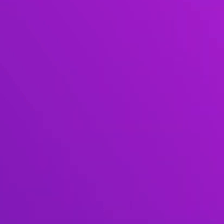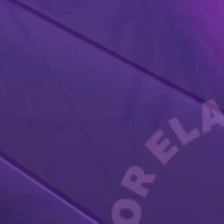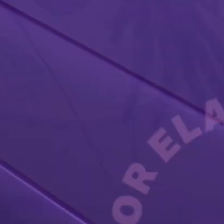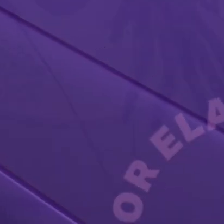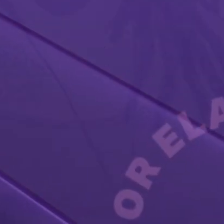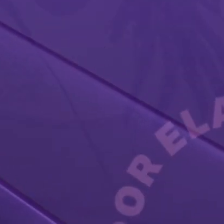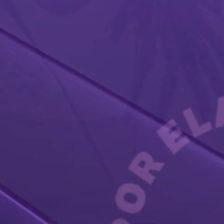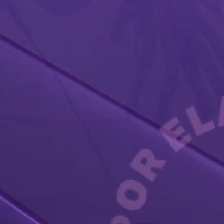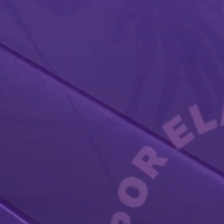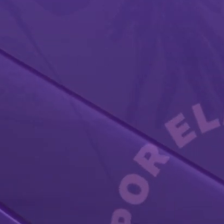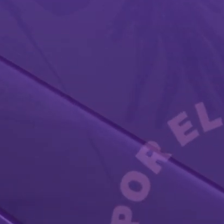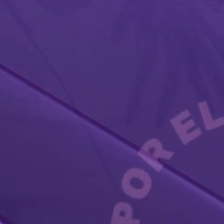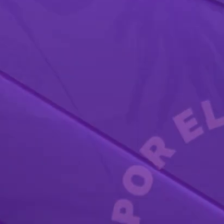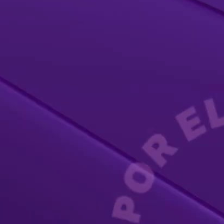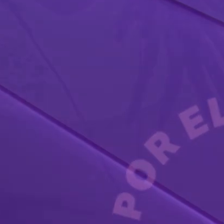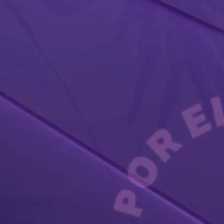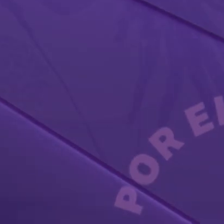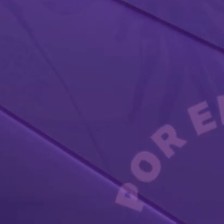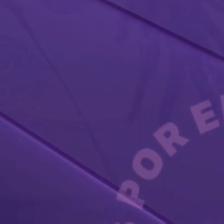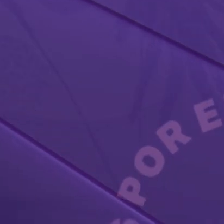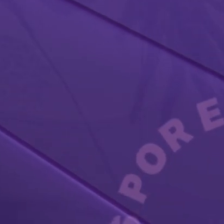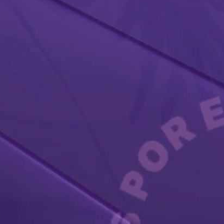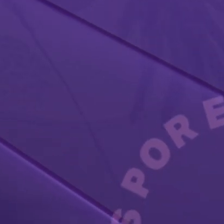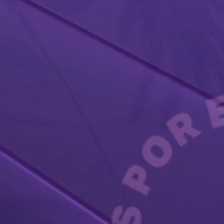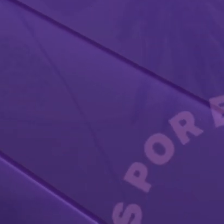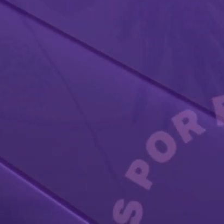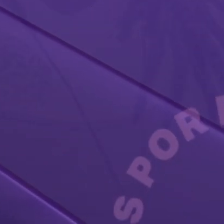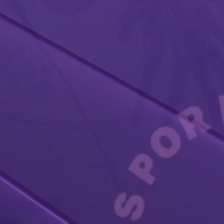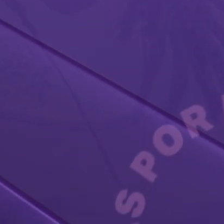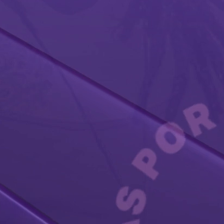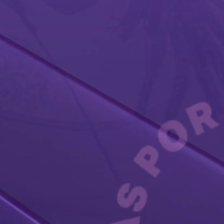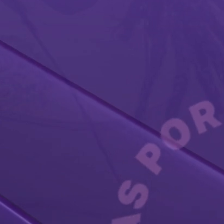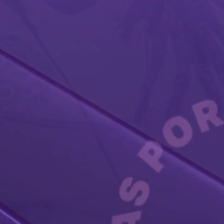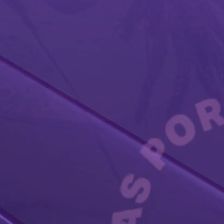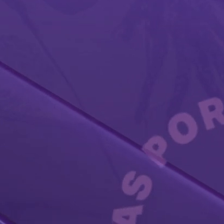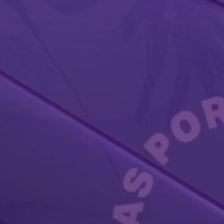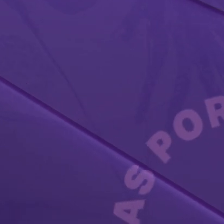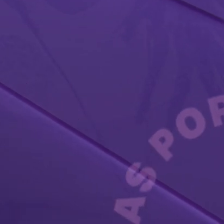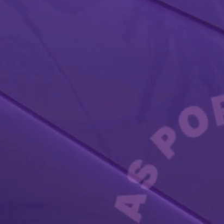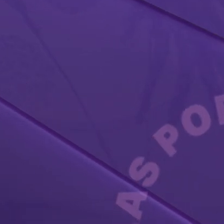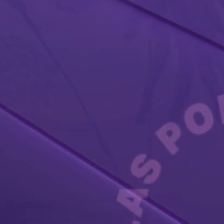Fique com TV Elas por Elas Formação, que semana que vem tem mais. A gente espera!